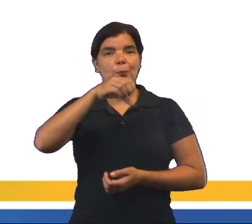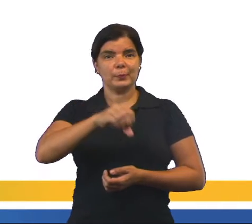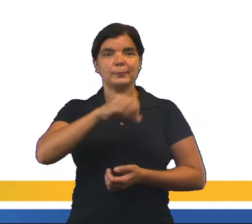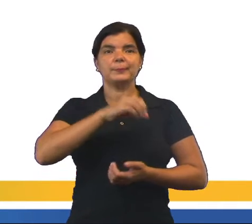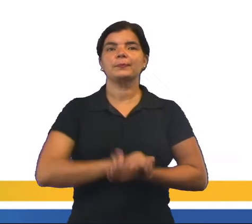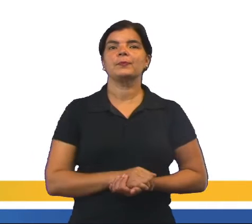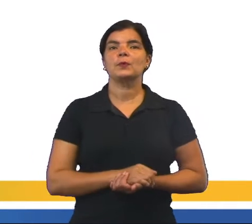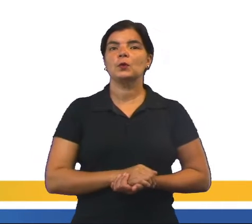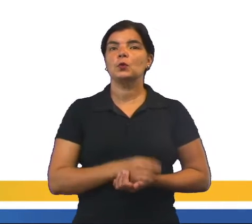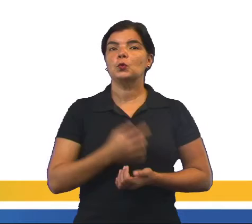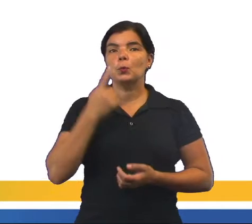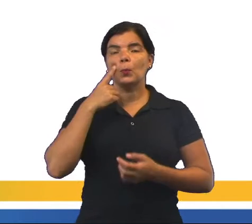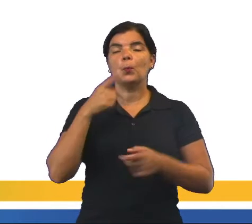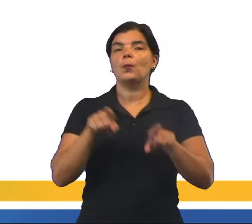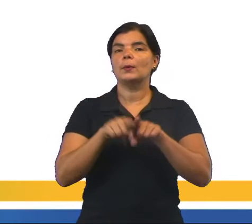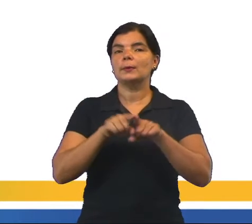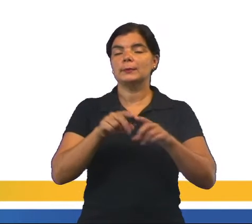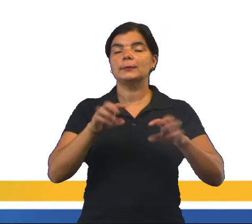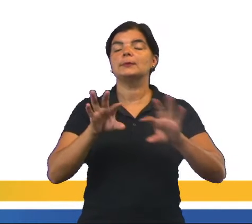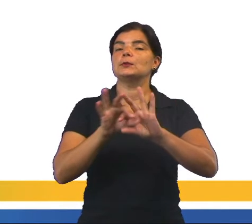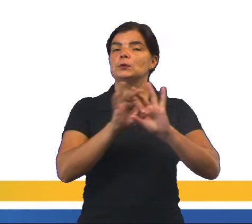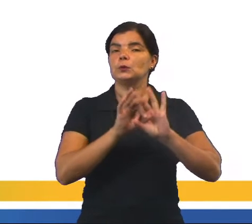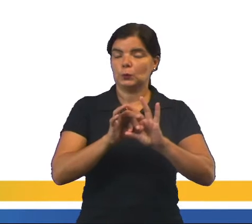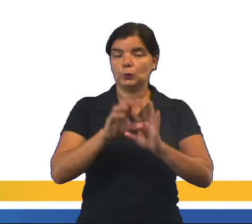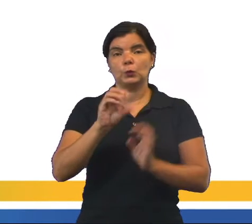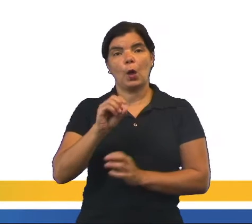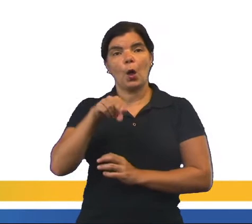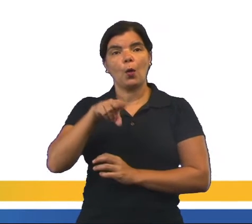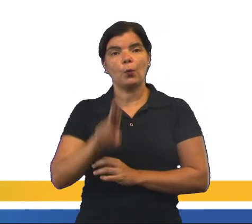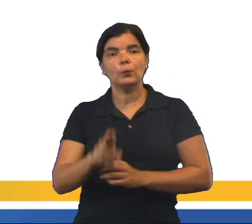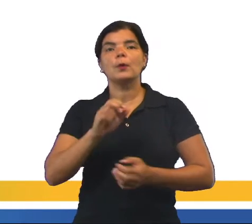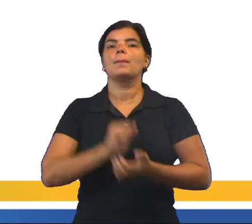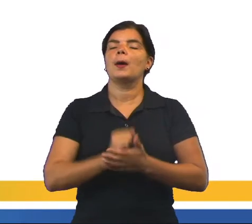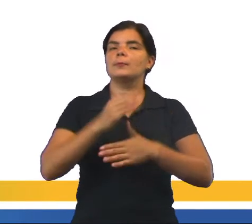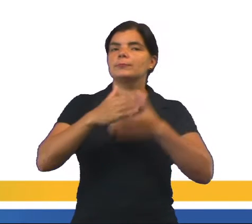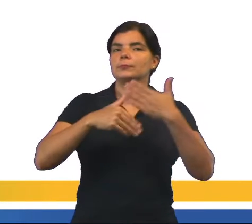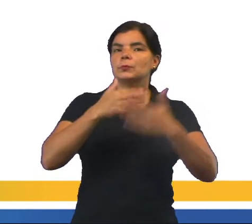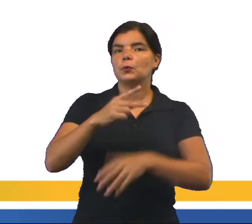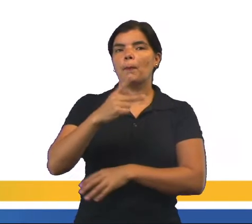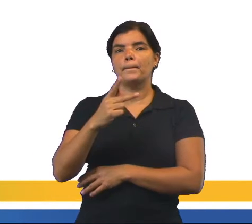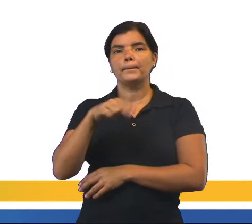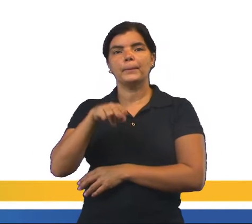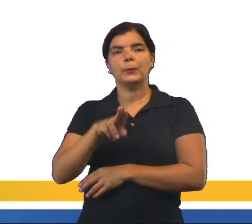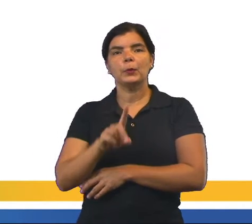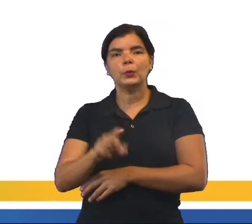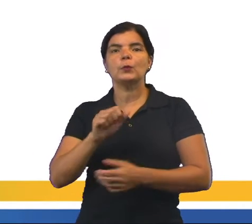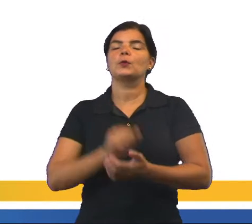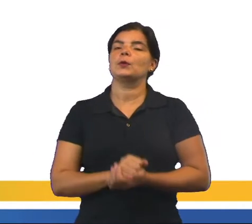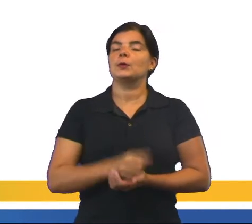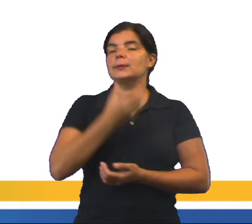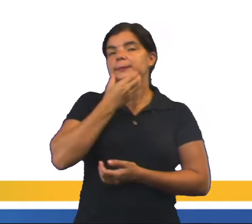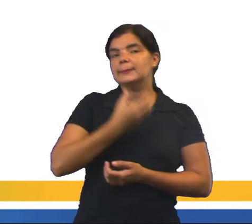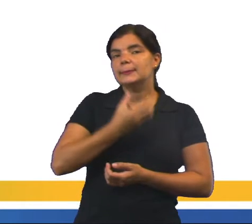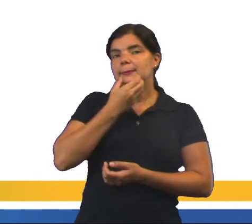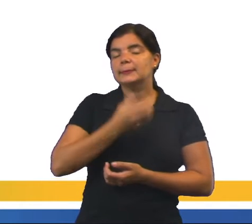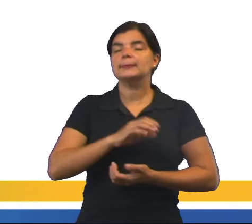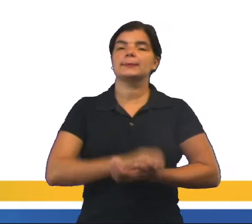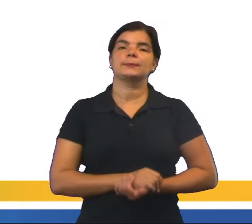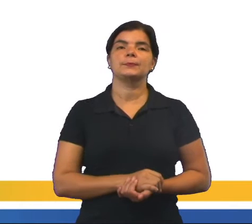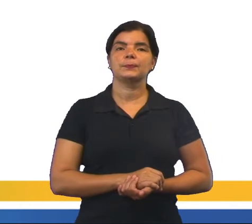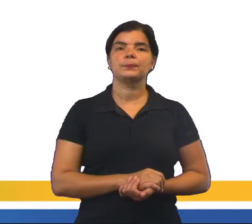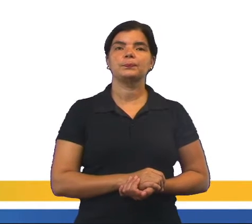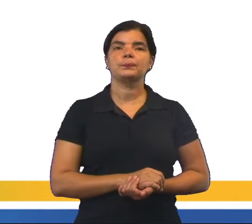de 2019, do Programa das Nações Unidas para o Desenvolvimento PNUD, lançado em dezembro do